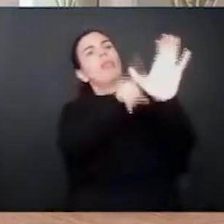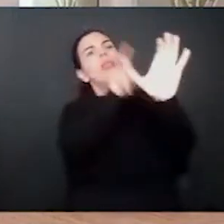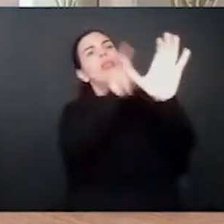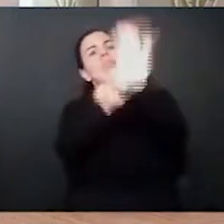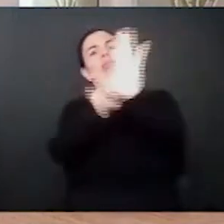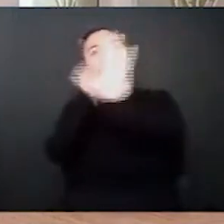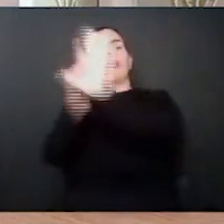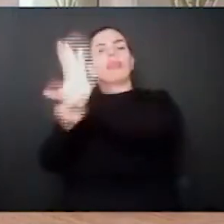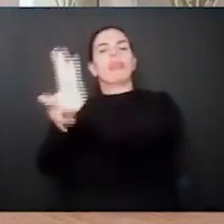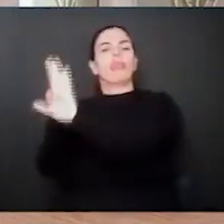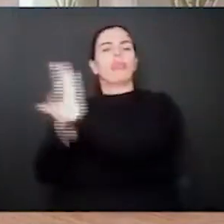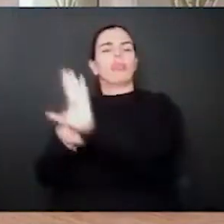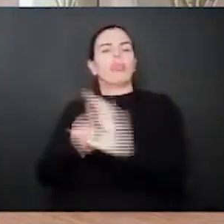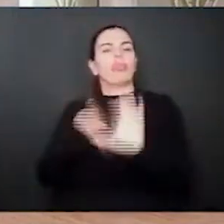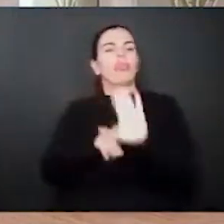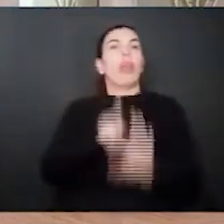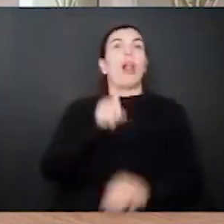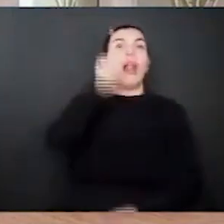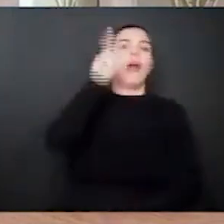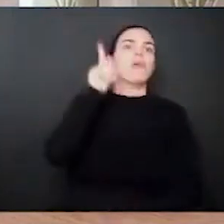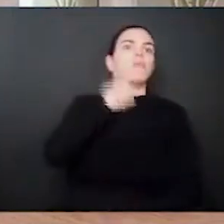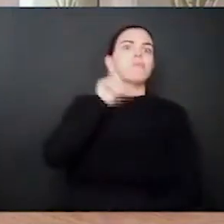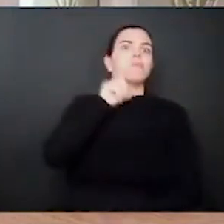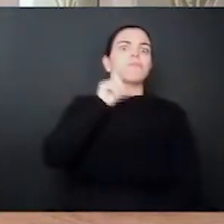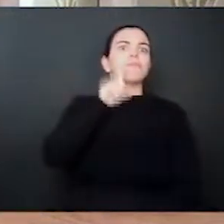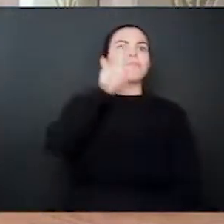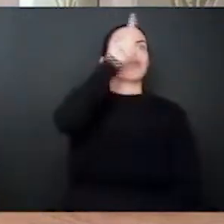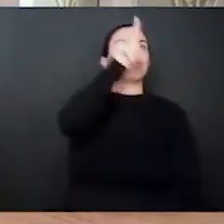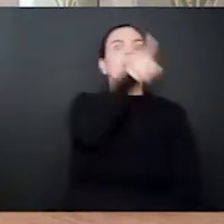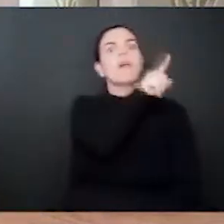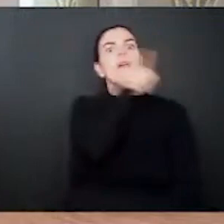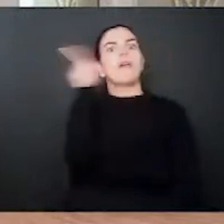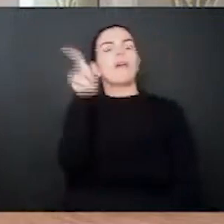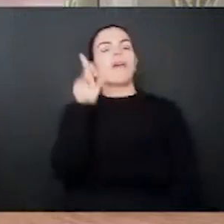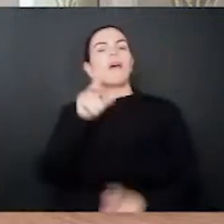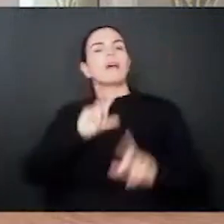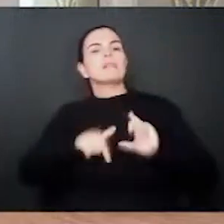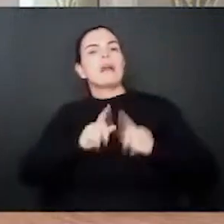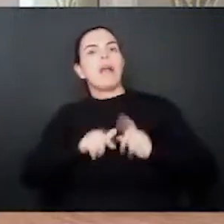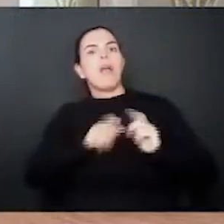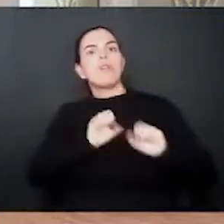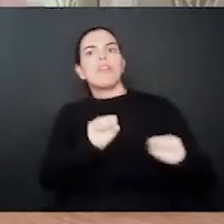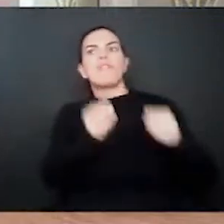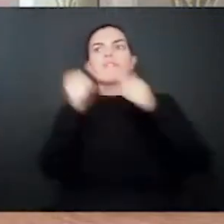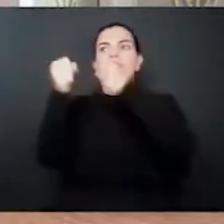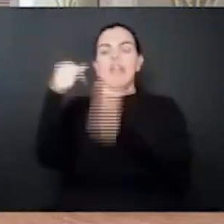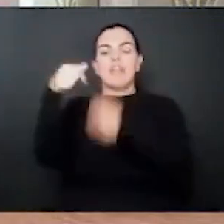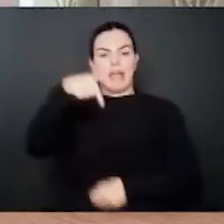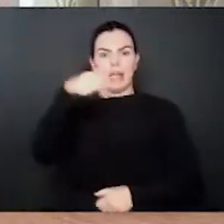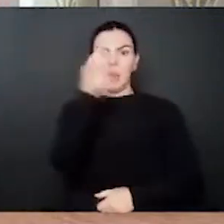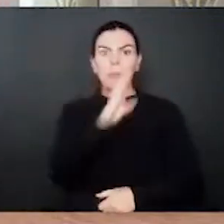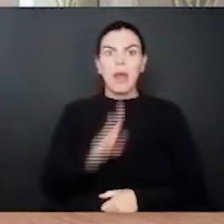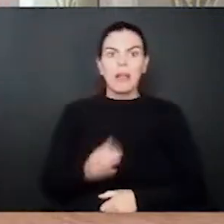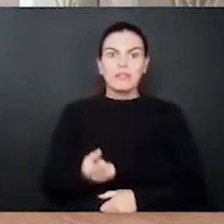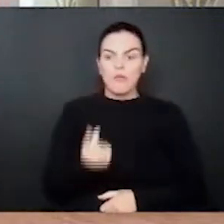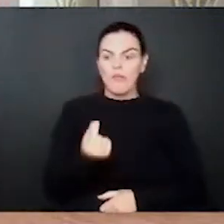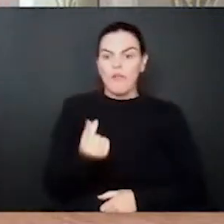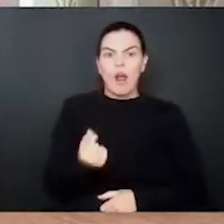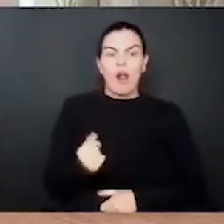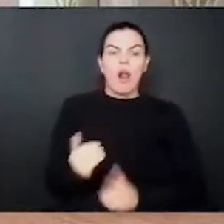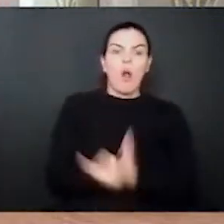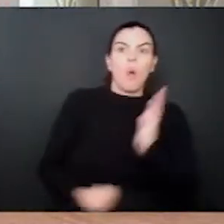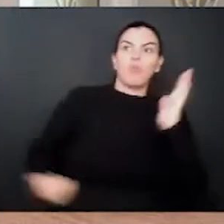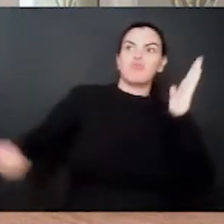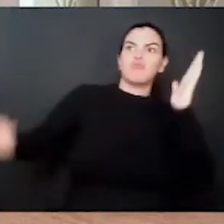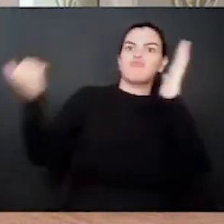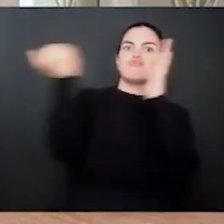Unidos vai para Israel defender Israel, o dólar sobe no Brasil e tudo fica mais caro aqui. E nós estamos sempre dependendo deles. Quando